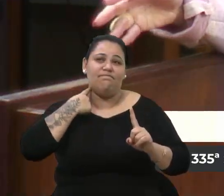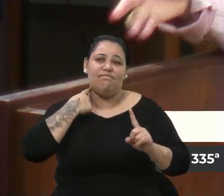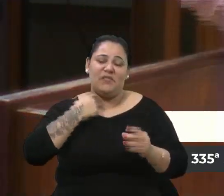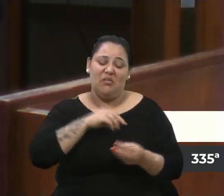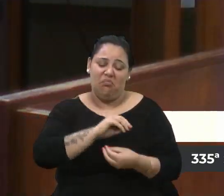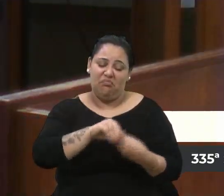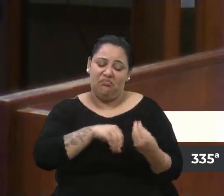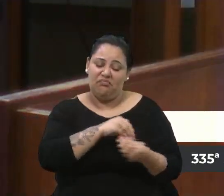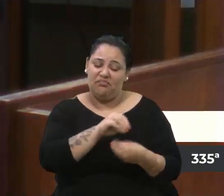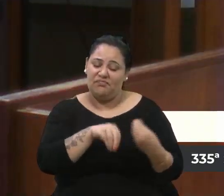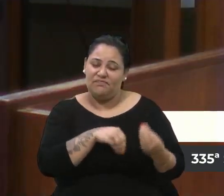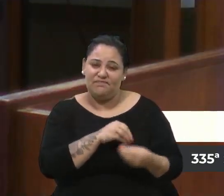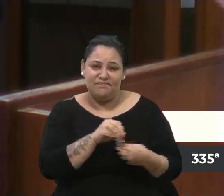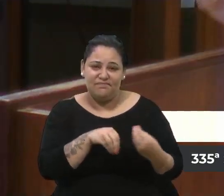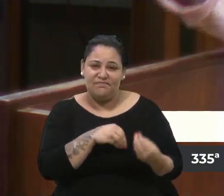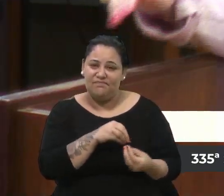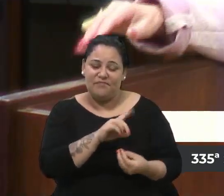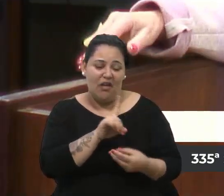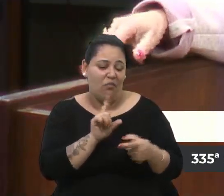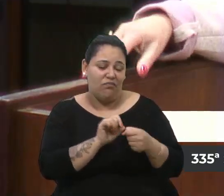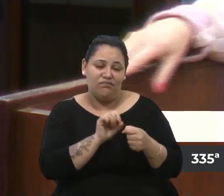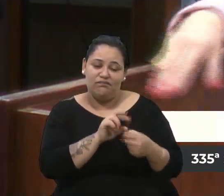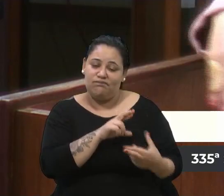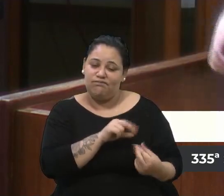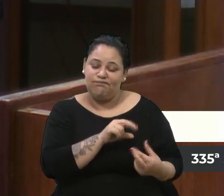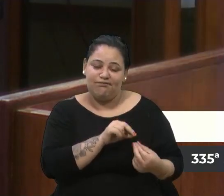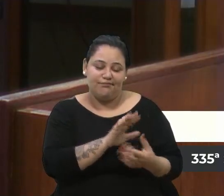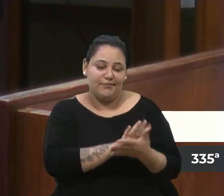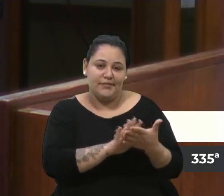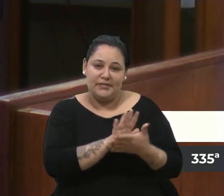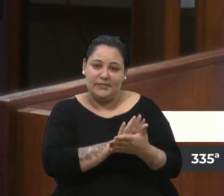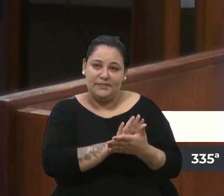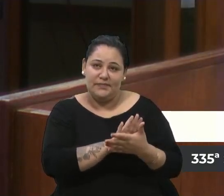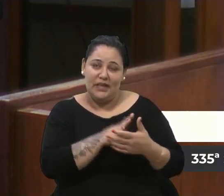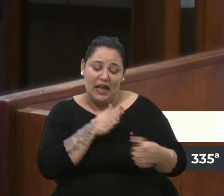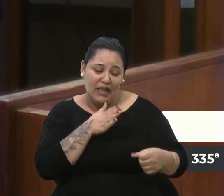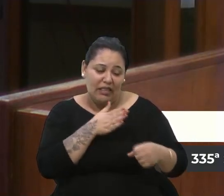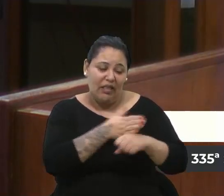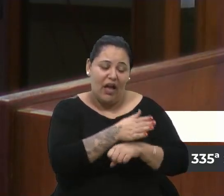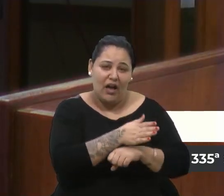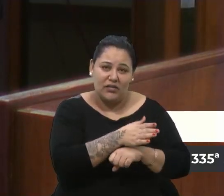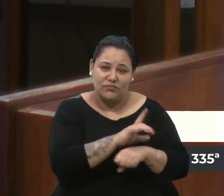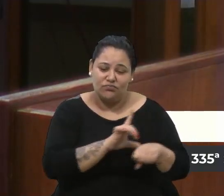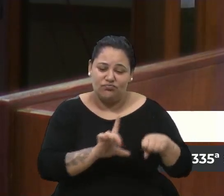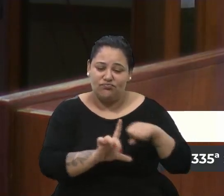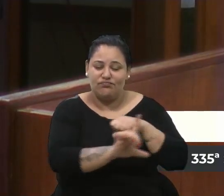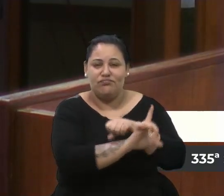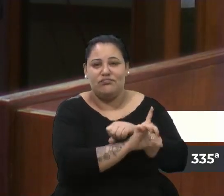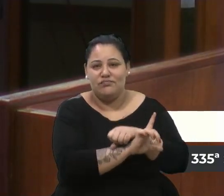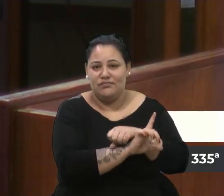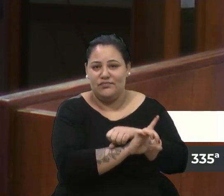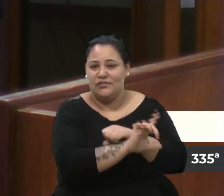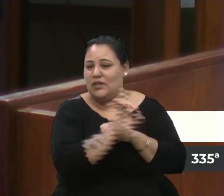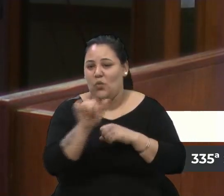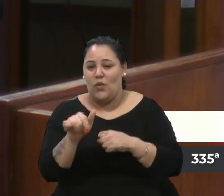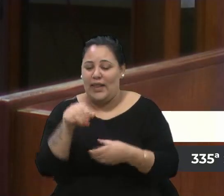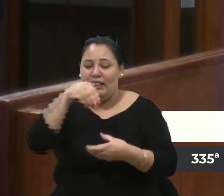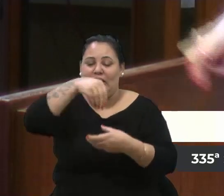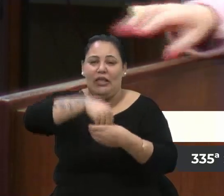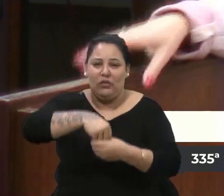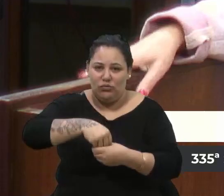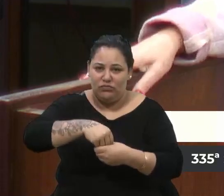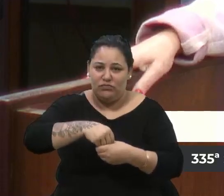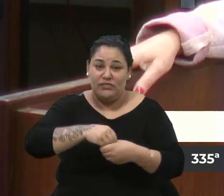mistura, né, bem na entrada do loteamento. Não é lá no meio, não é uma situação isolada.